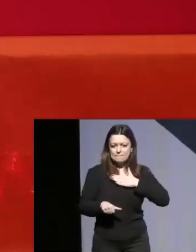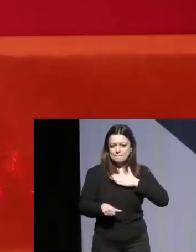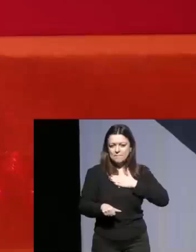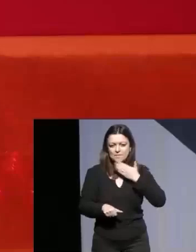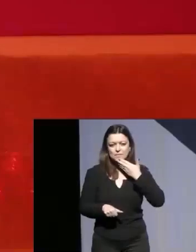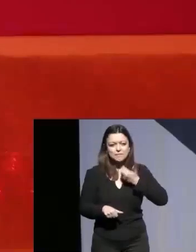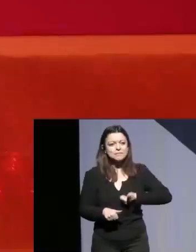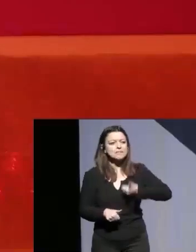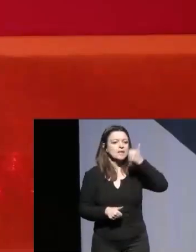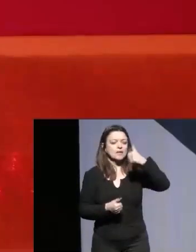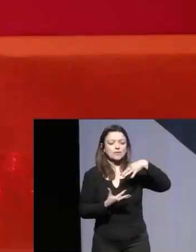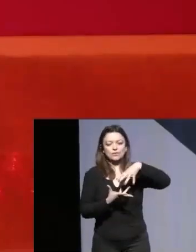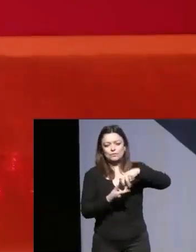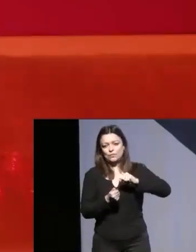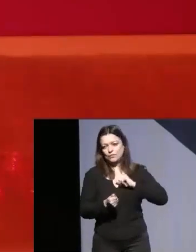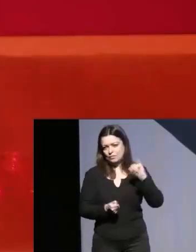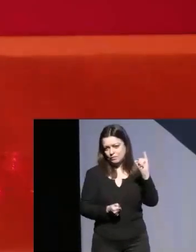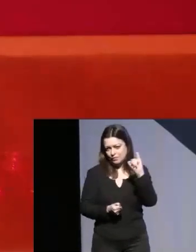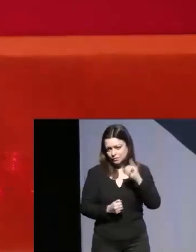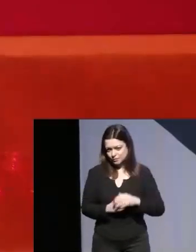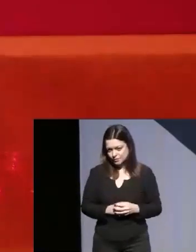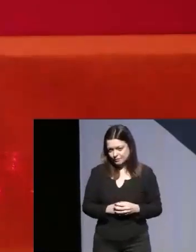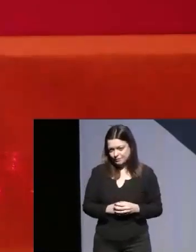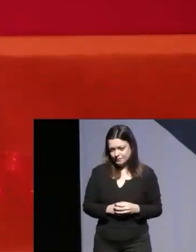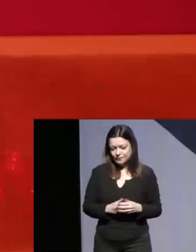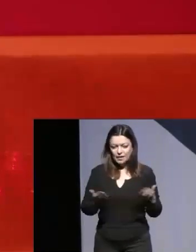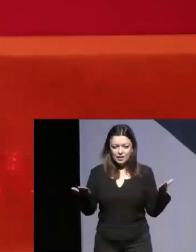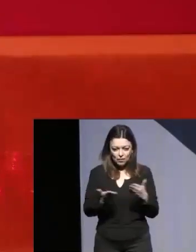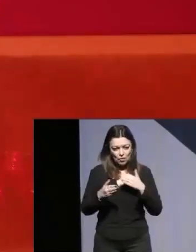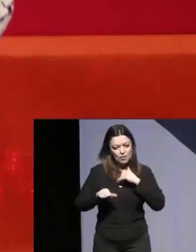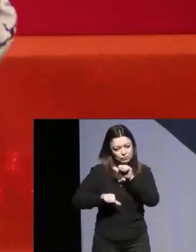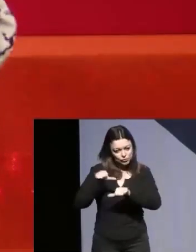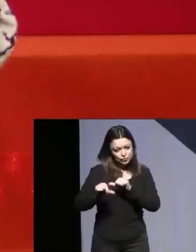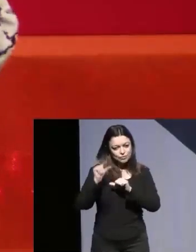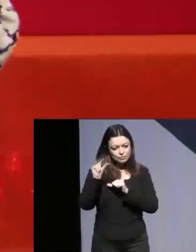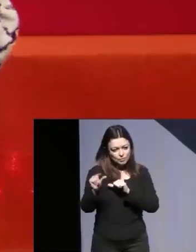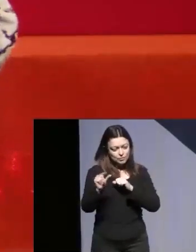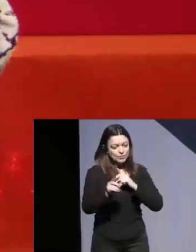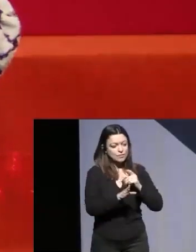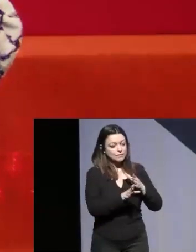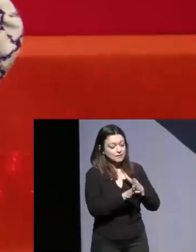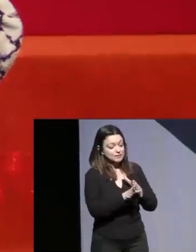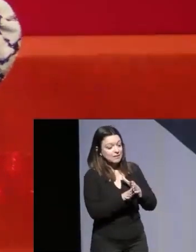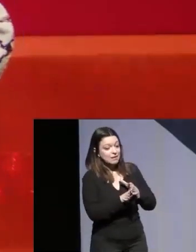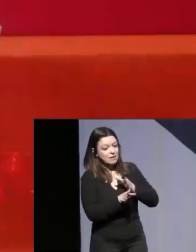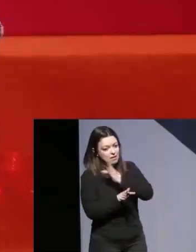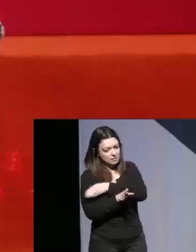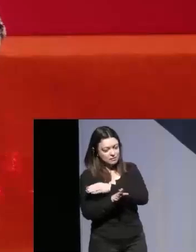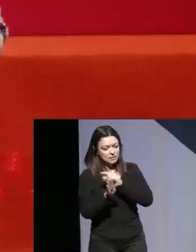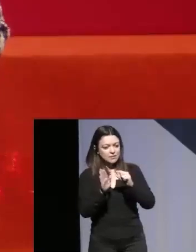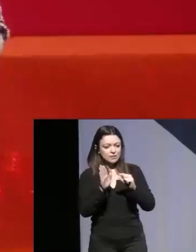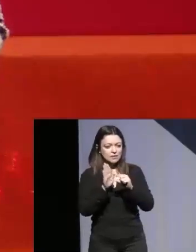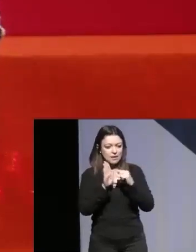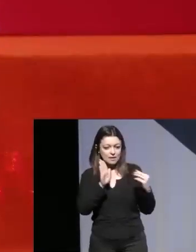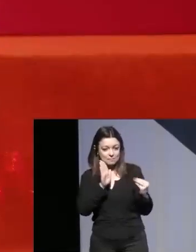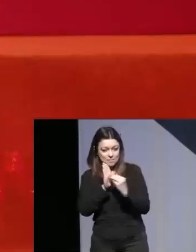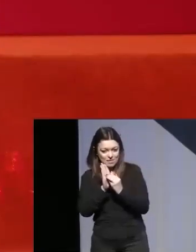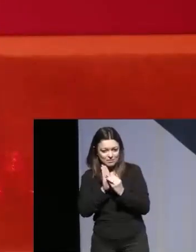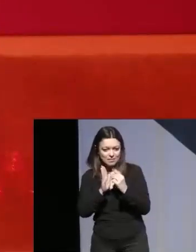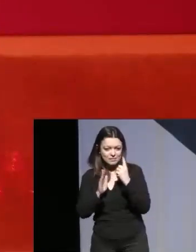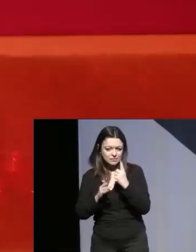Né? Agora já mudou, já não é mais o mesmo. Mas antes da emenda 132, eu